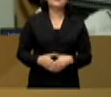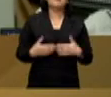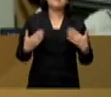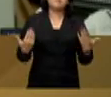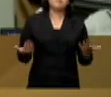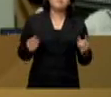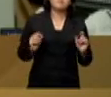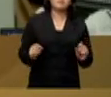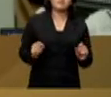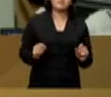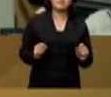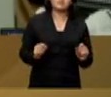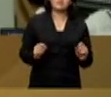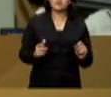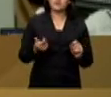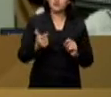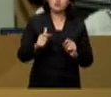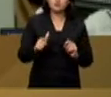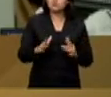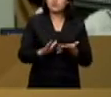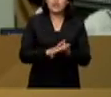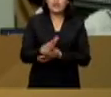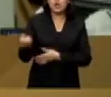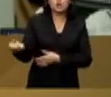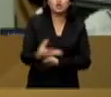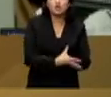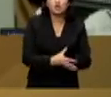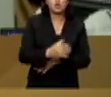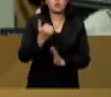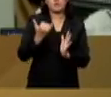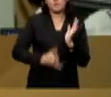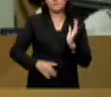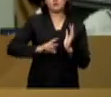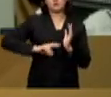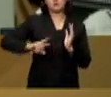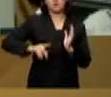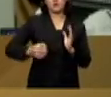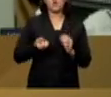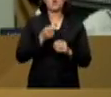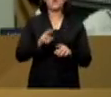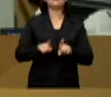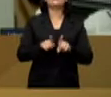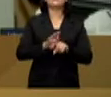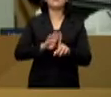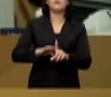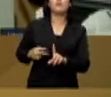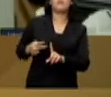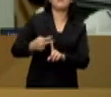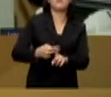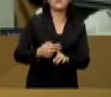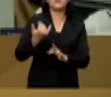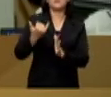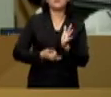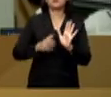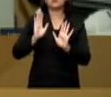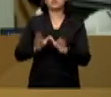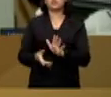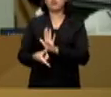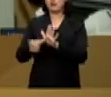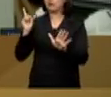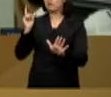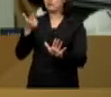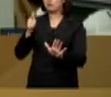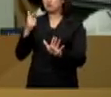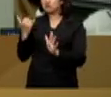forma, não há instituição de imposto novo ou mesmo a incidência de tributo sobre operações anteriormente não